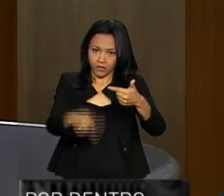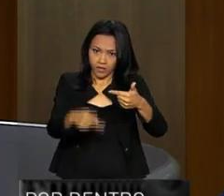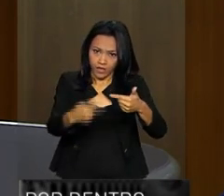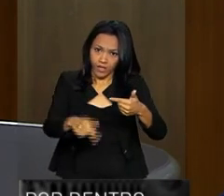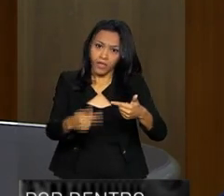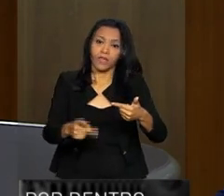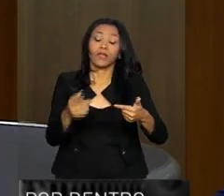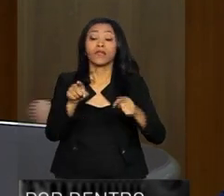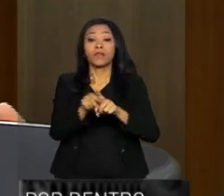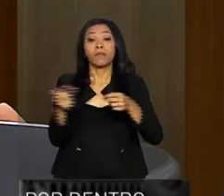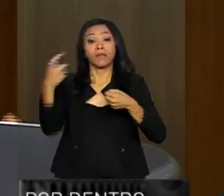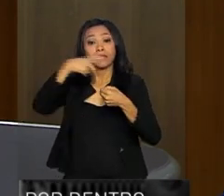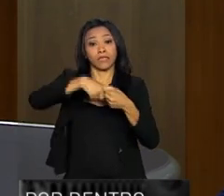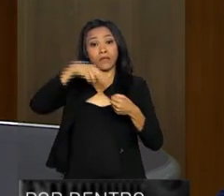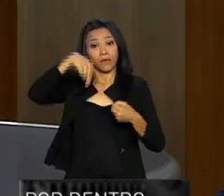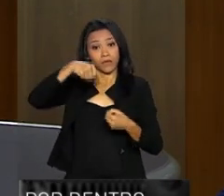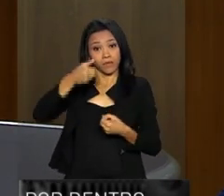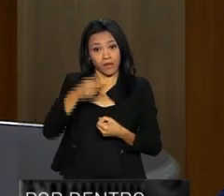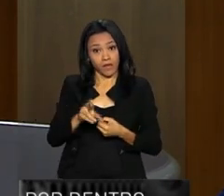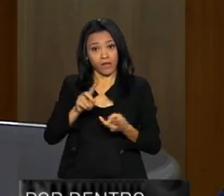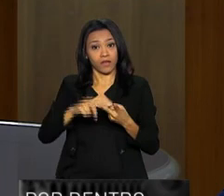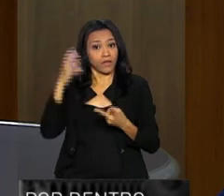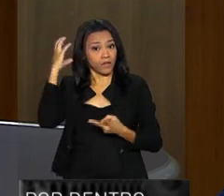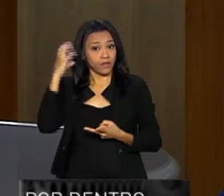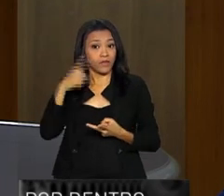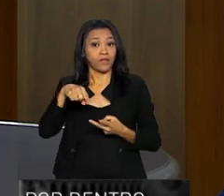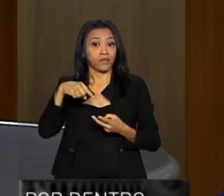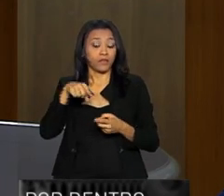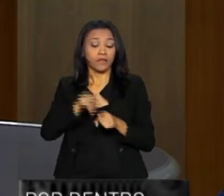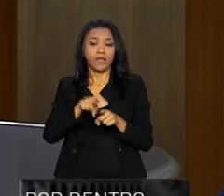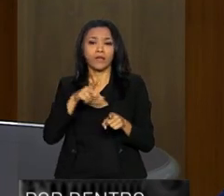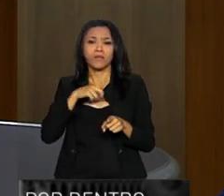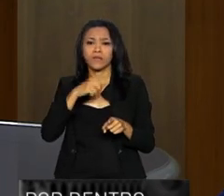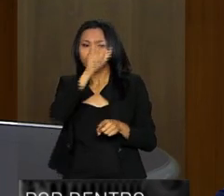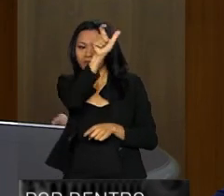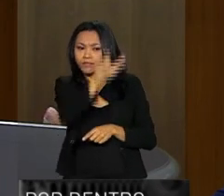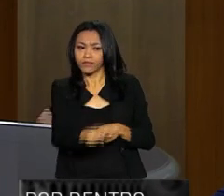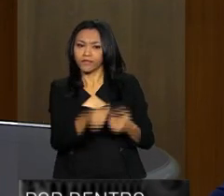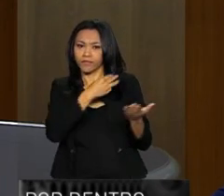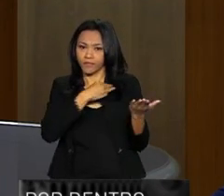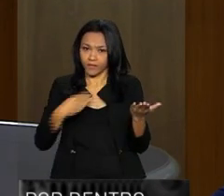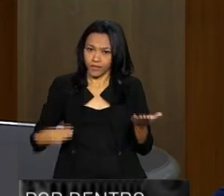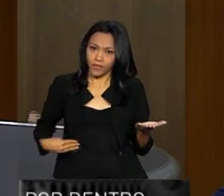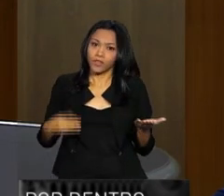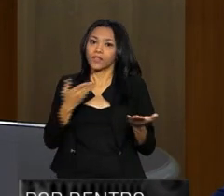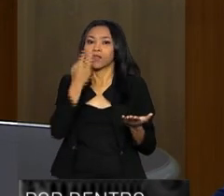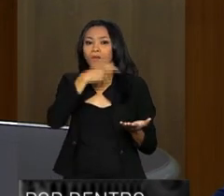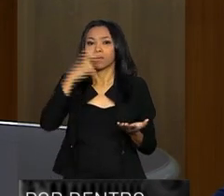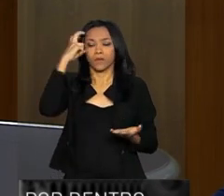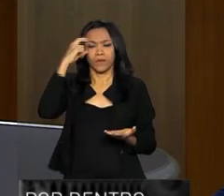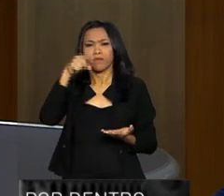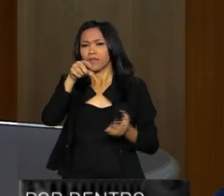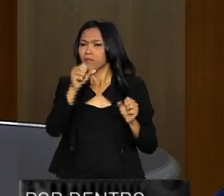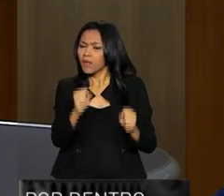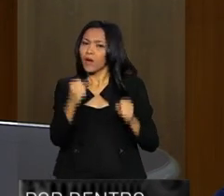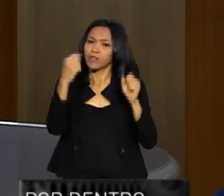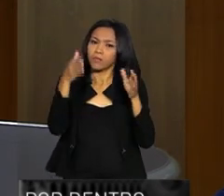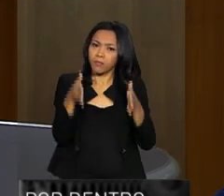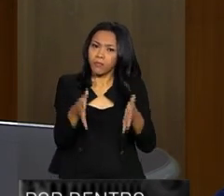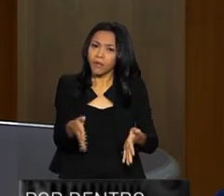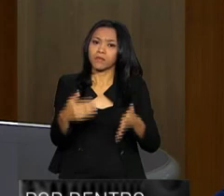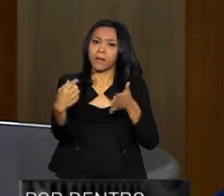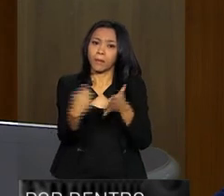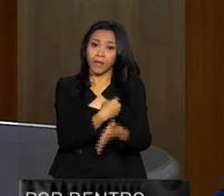com a nbr e hoje temos a presença do ministro da cultura sérgio sá leitão participar com a gente isso a pergunta not aí